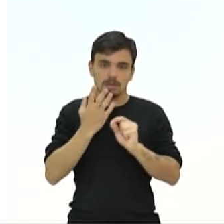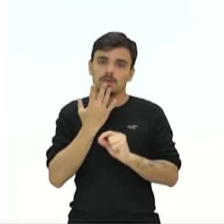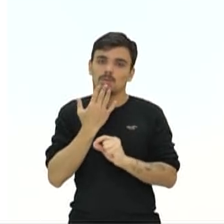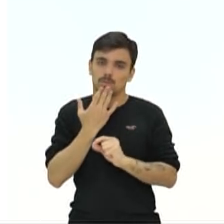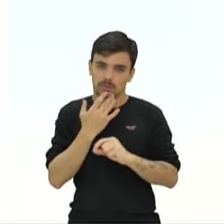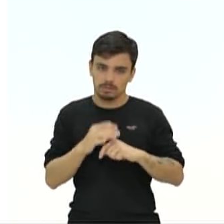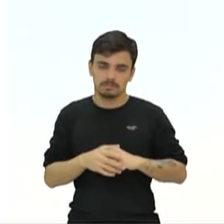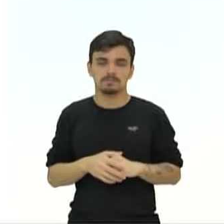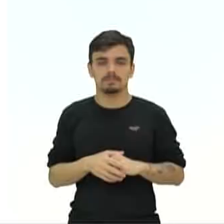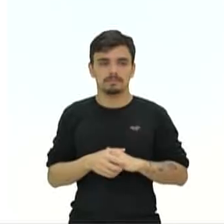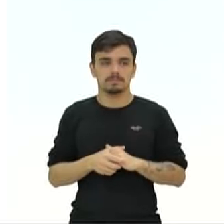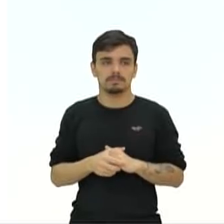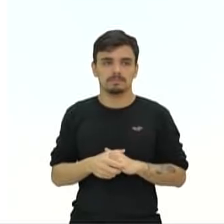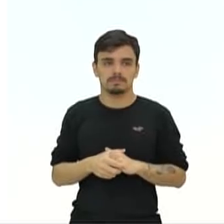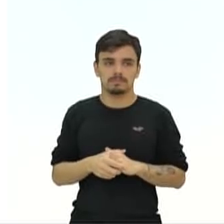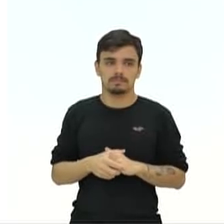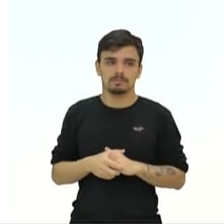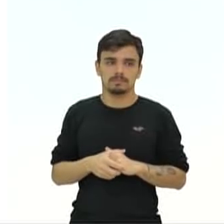cores.